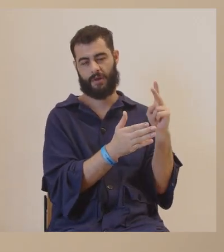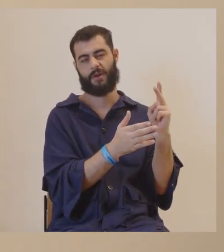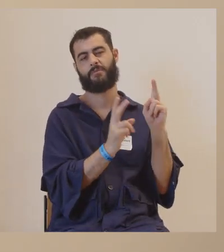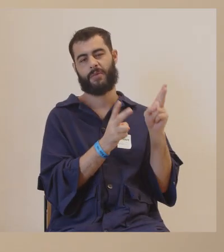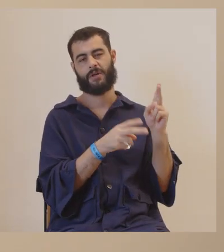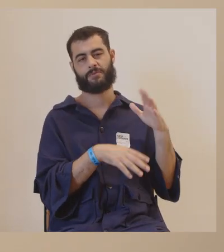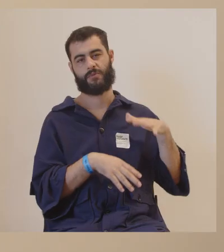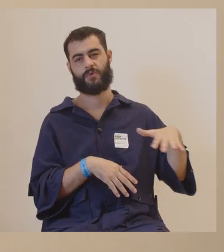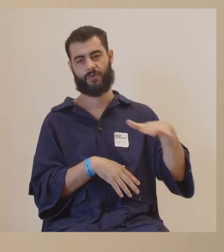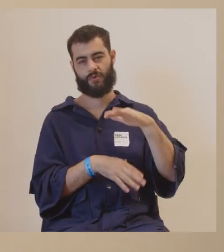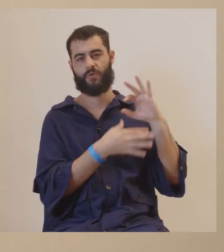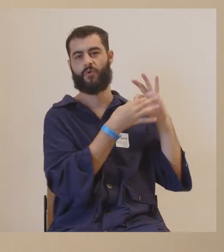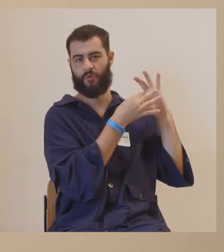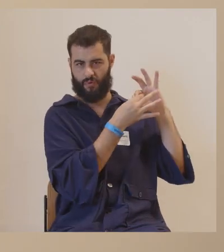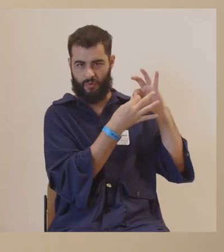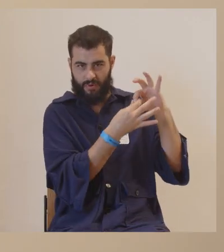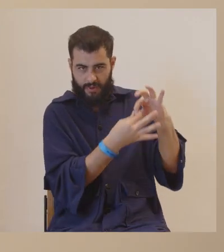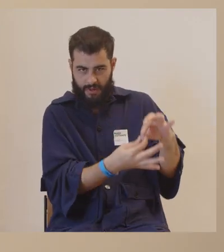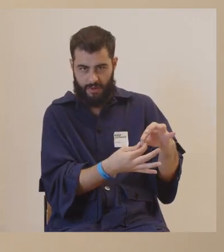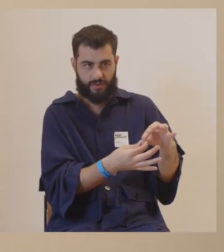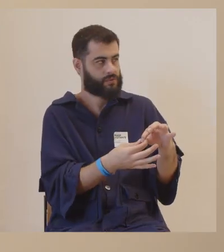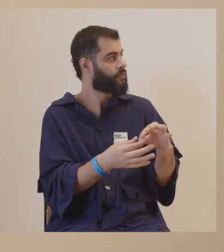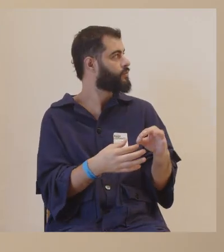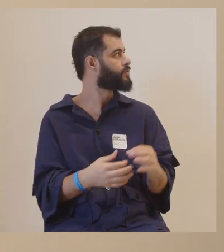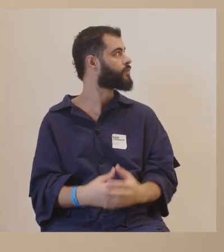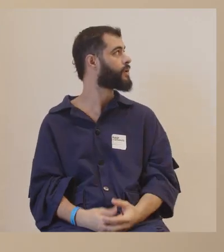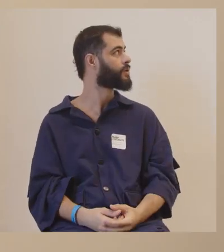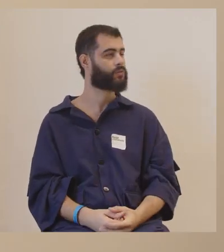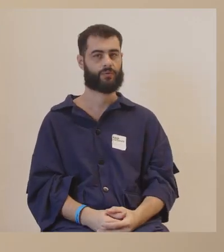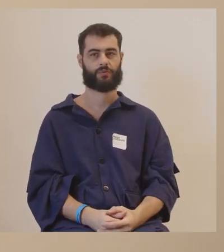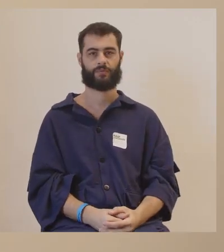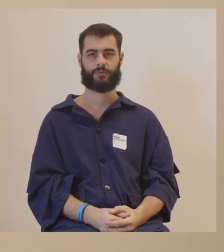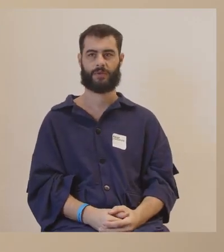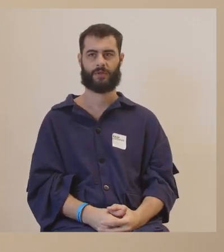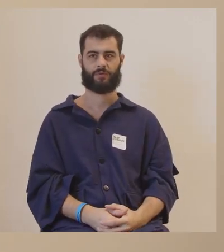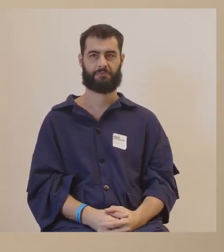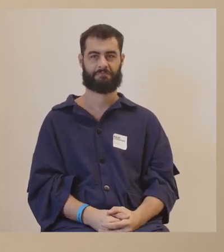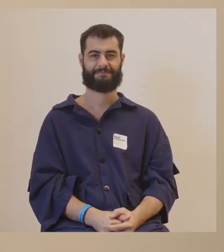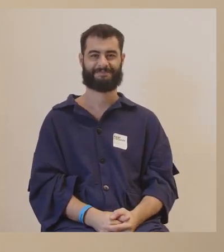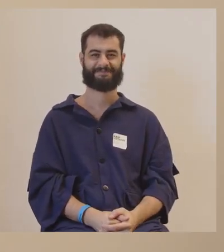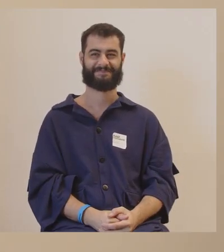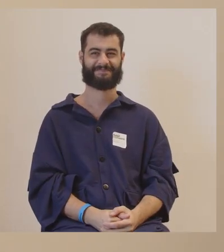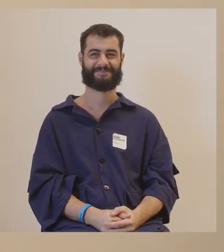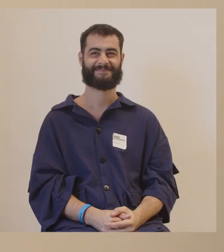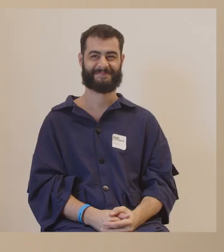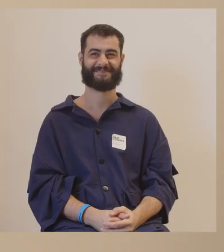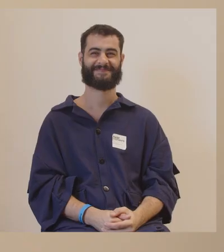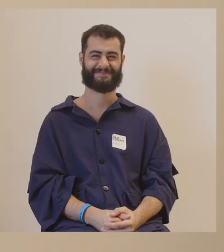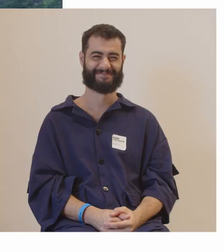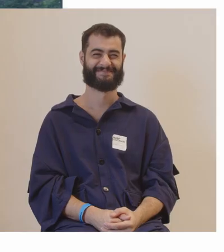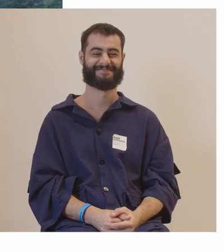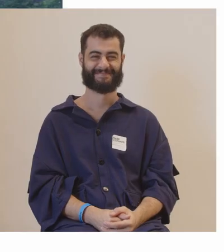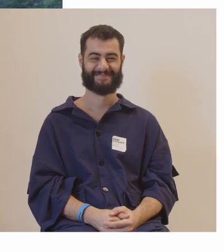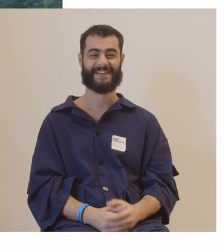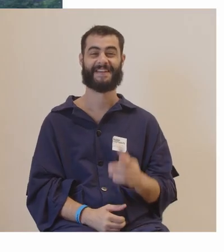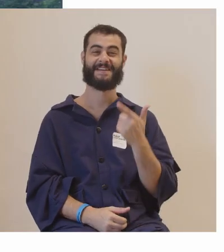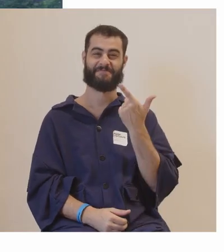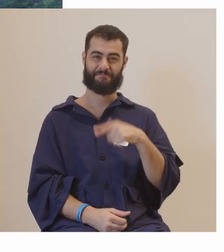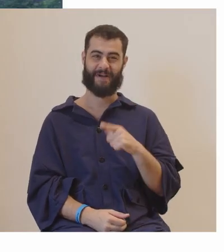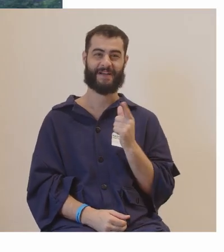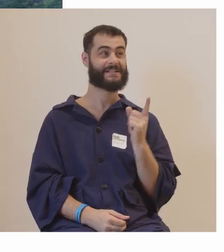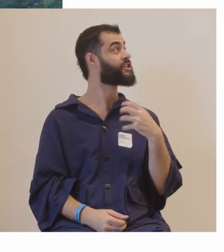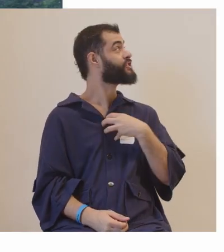contexto do Edo naquele momento, né? Além disso, né, quer dizer, esse grafismo, por